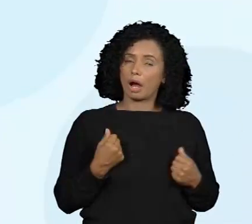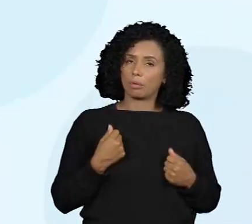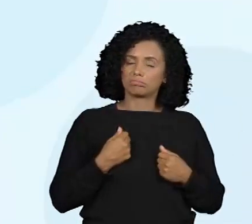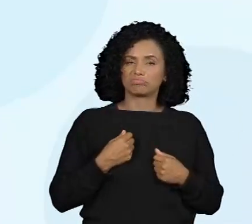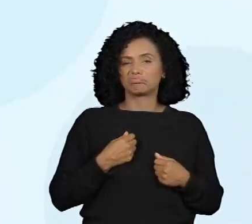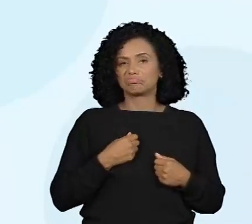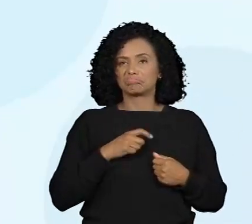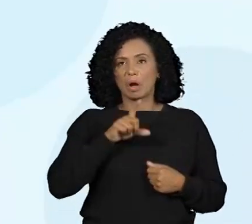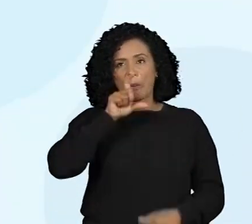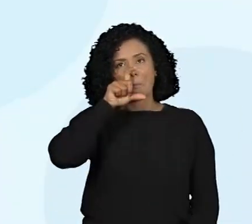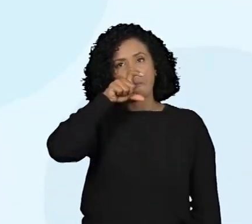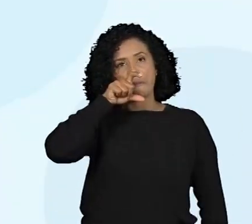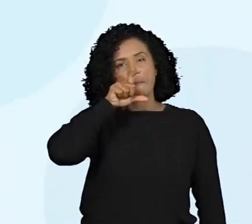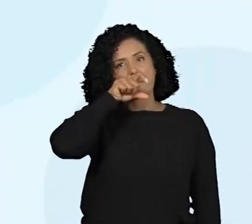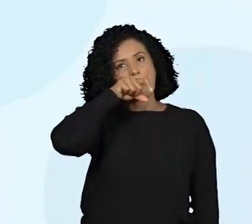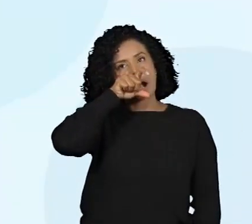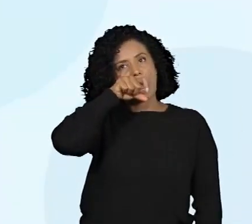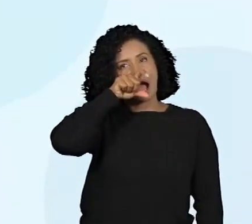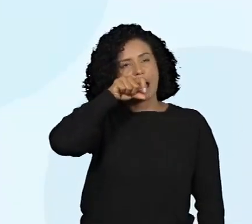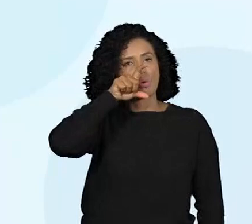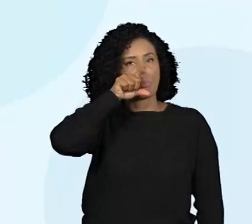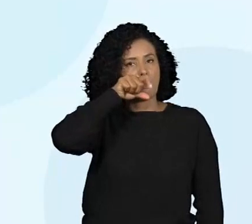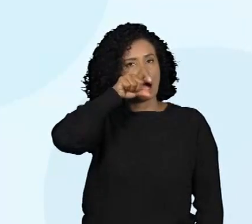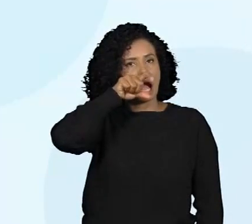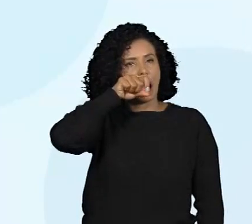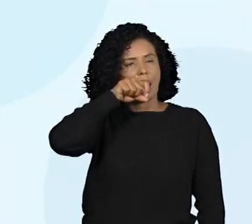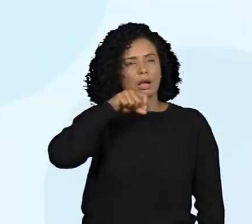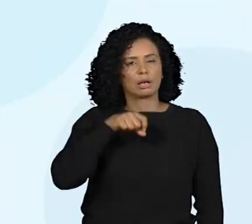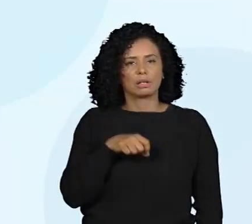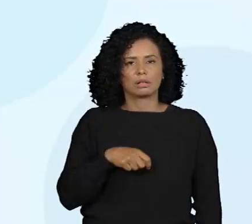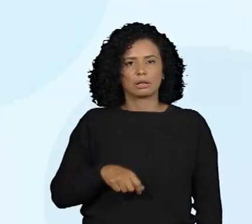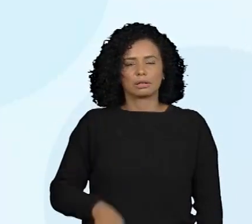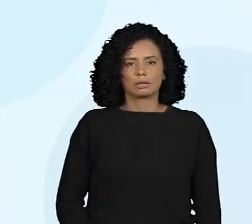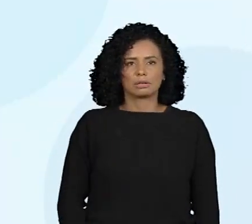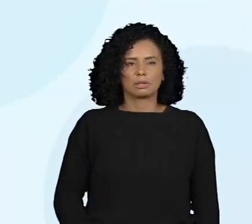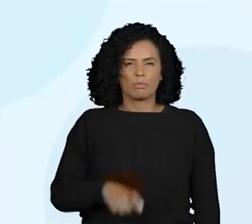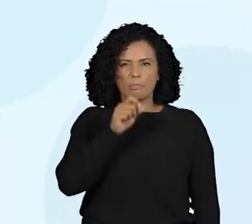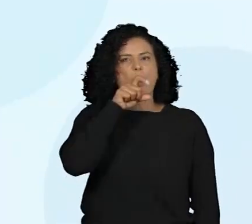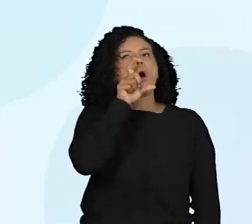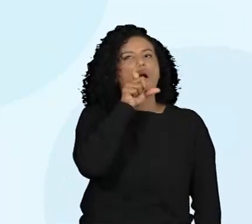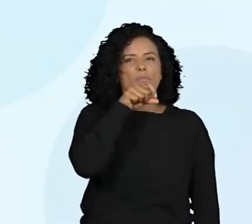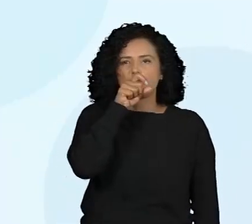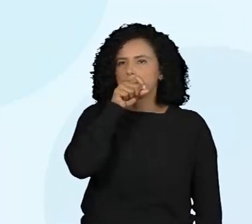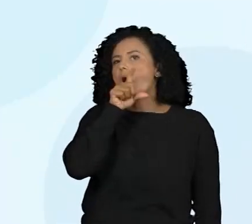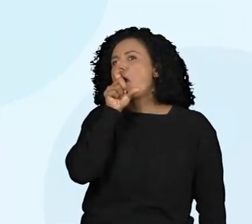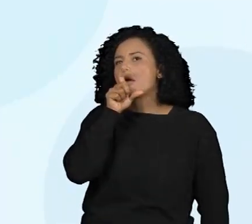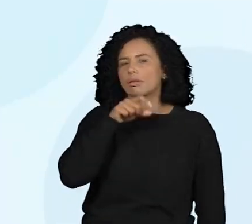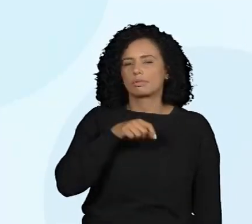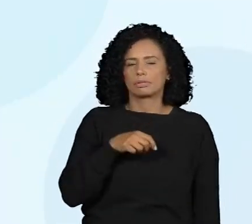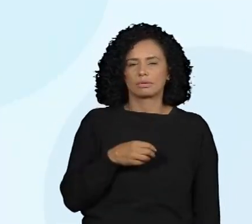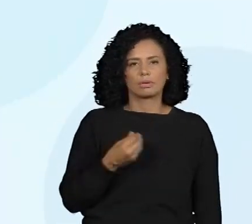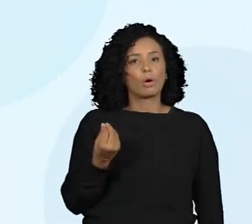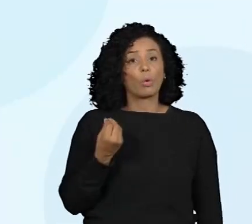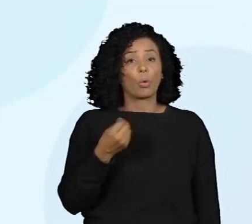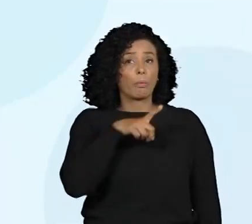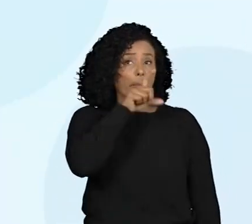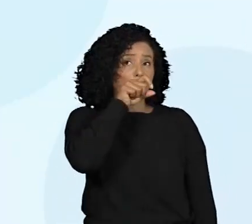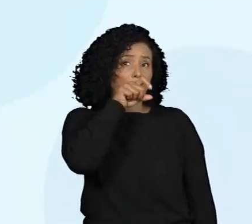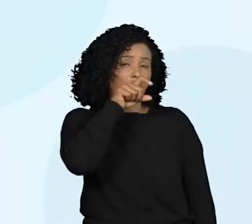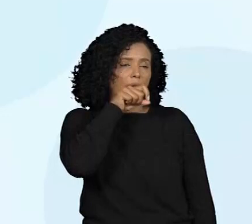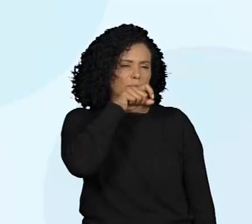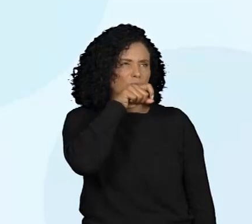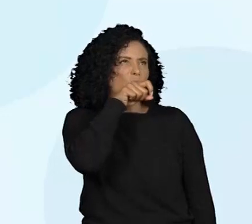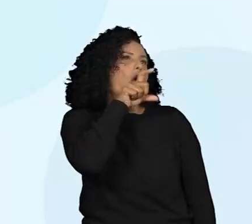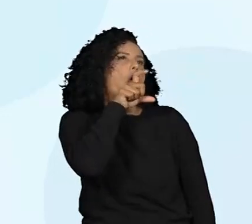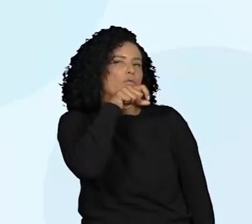peguei um papagaio papagaio ele faz contato korpaco É isso mesmo professora depois o horário